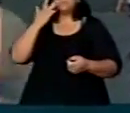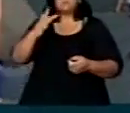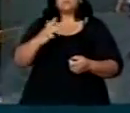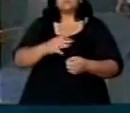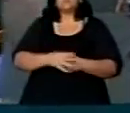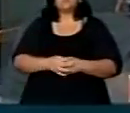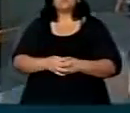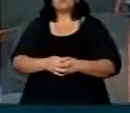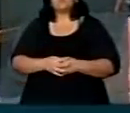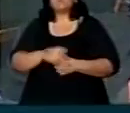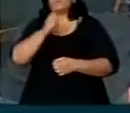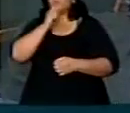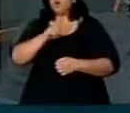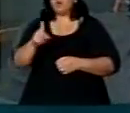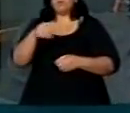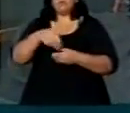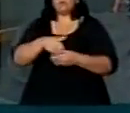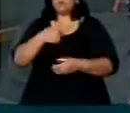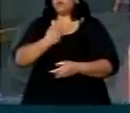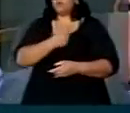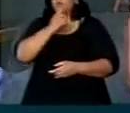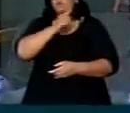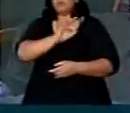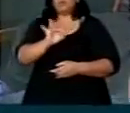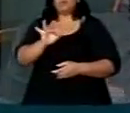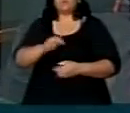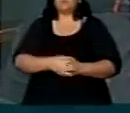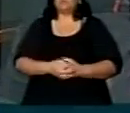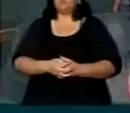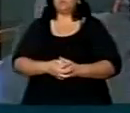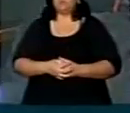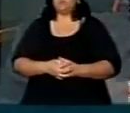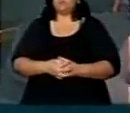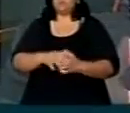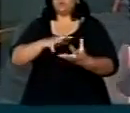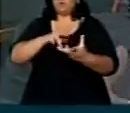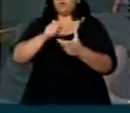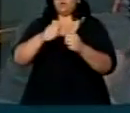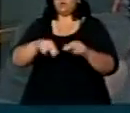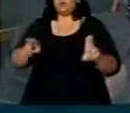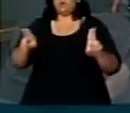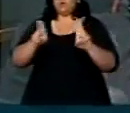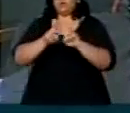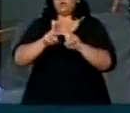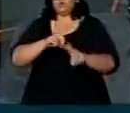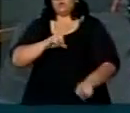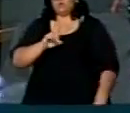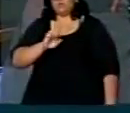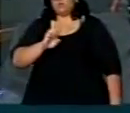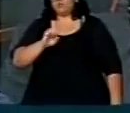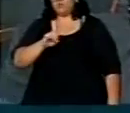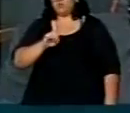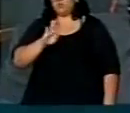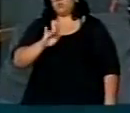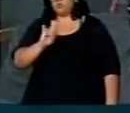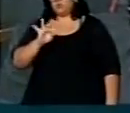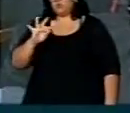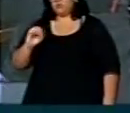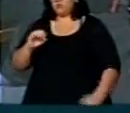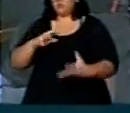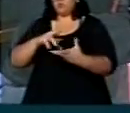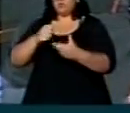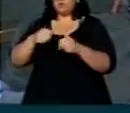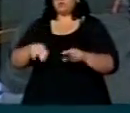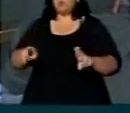dia, nem votar nós estamos conseguindo. A ONU, nós estamos com débito com a ONU. Com a FAO, nós estamos em débito com a